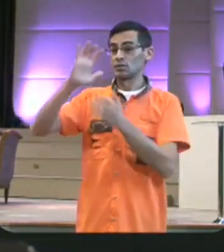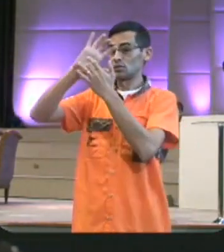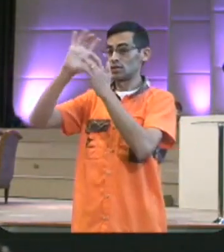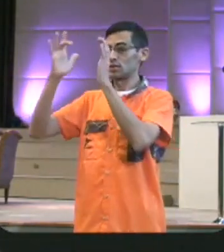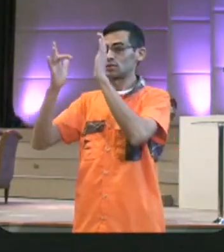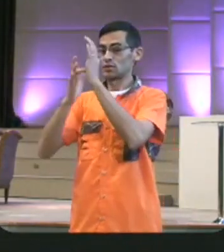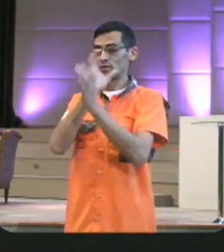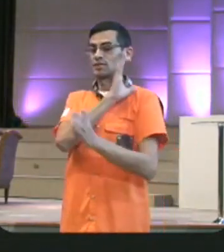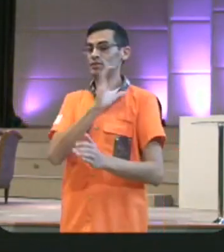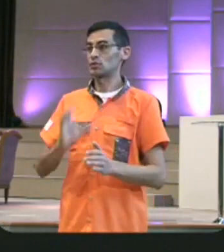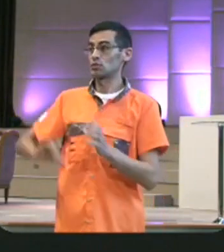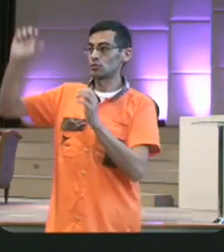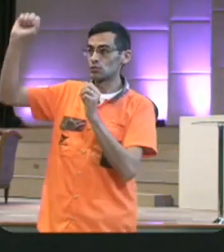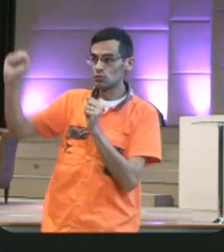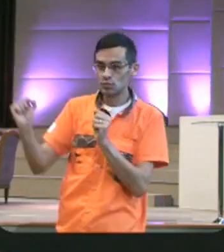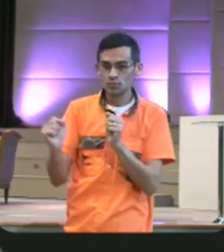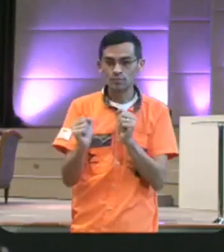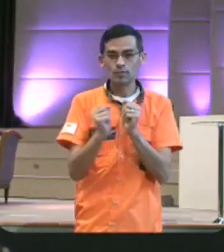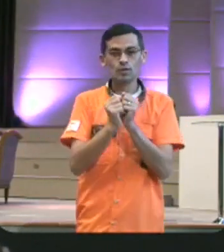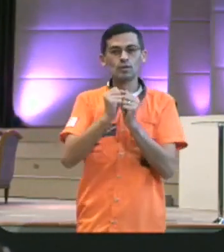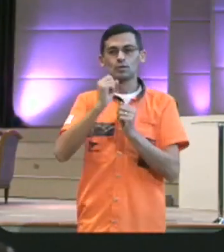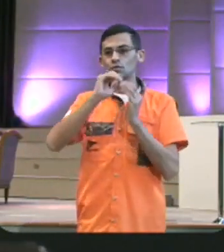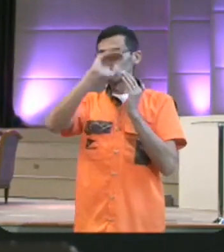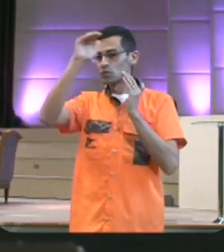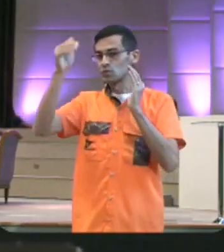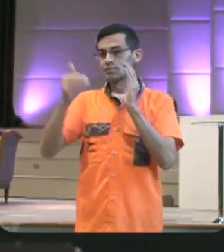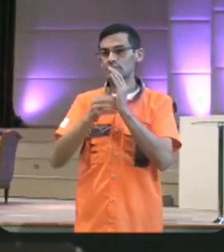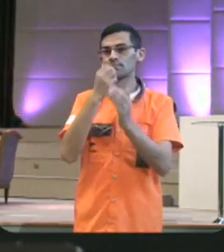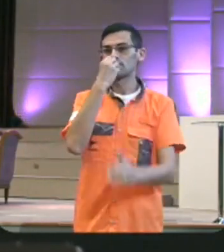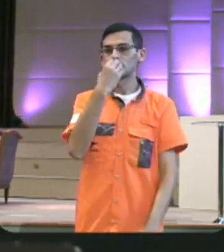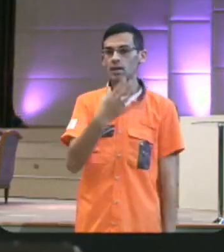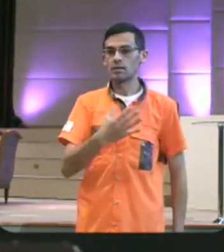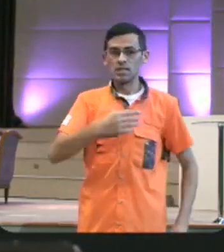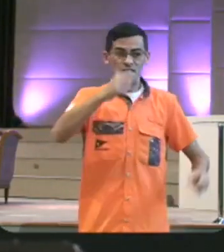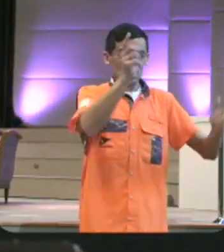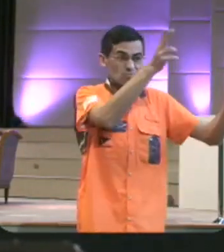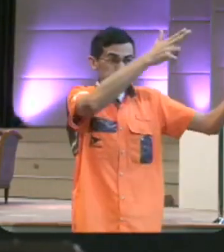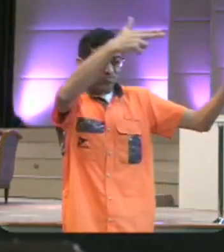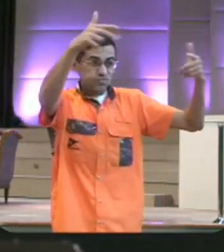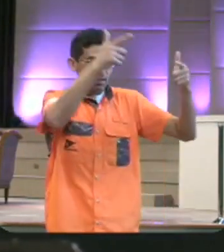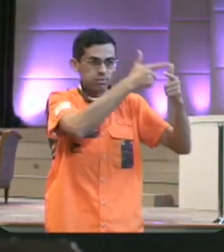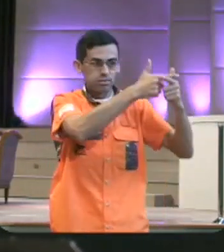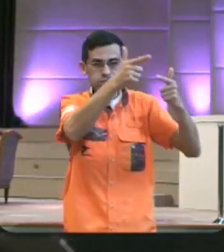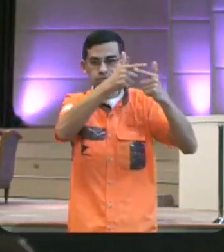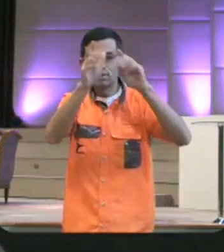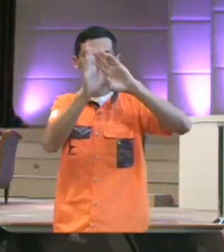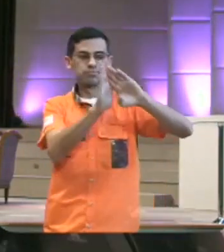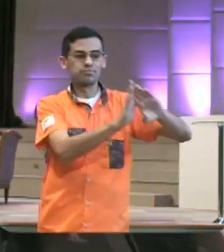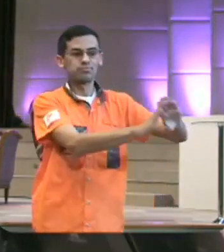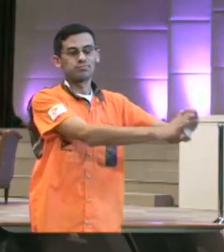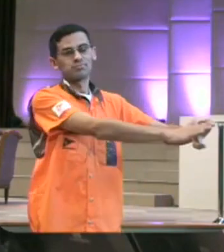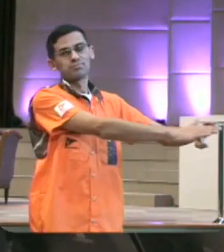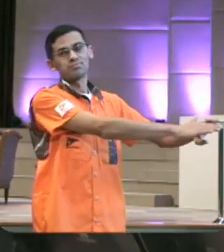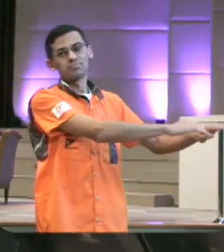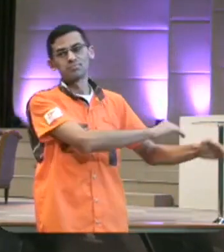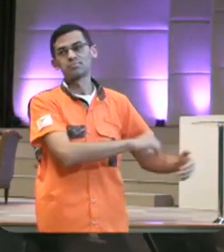muito bem. Com Cristo no barco tudo vai muito bem. E passa o